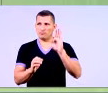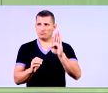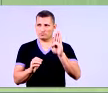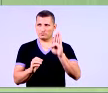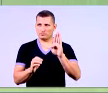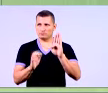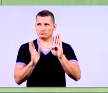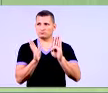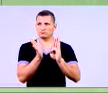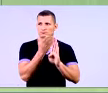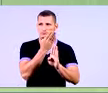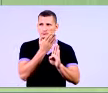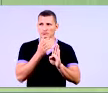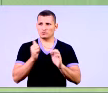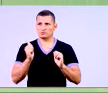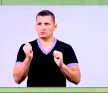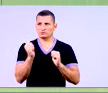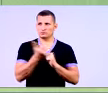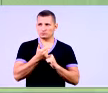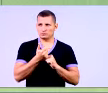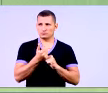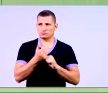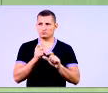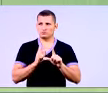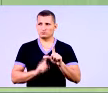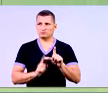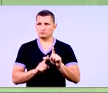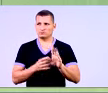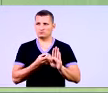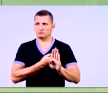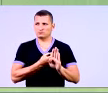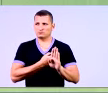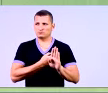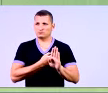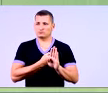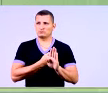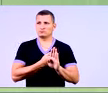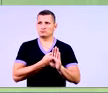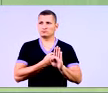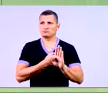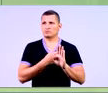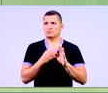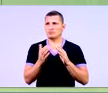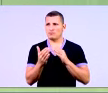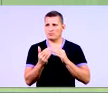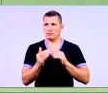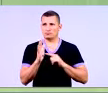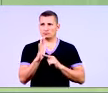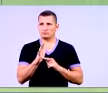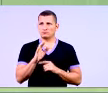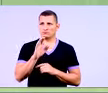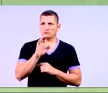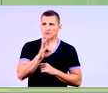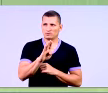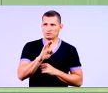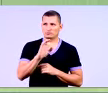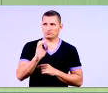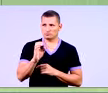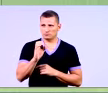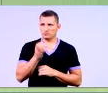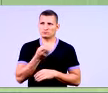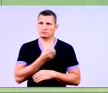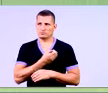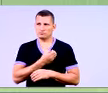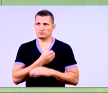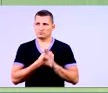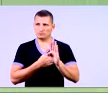e substituir o valor da variável quando eu peço para mostrar b e c o valor de bebê é